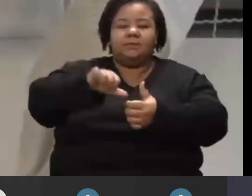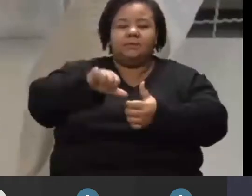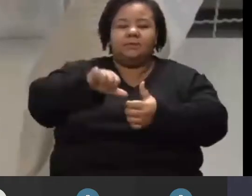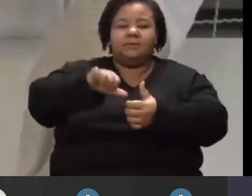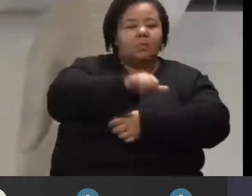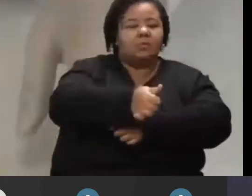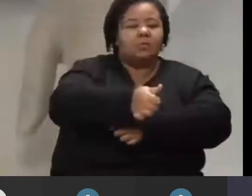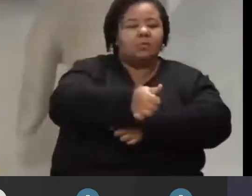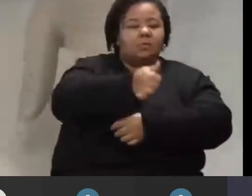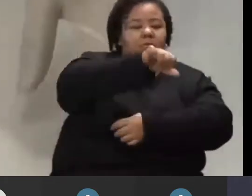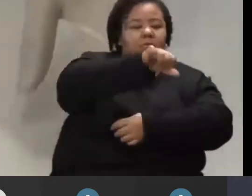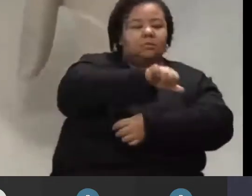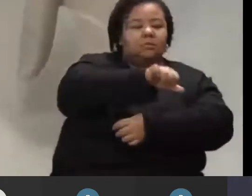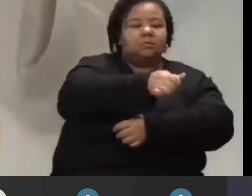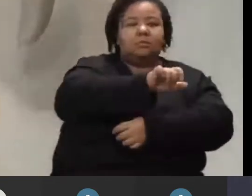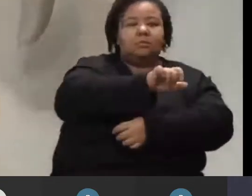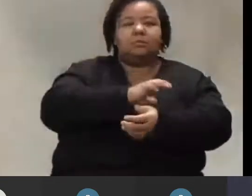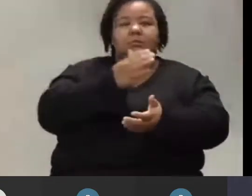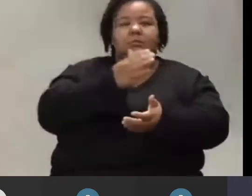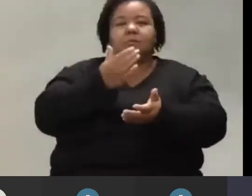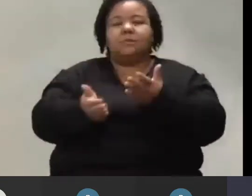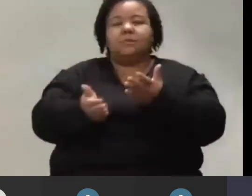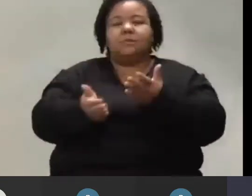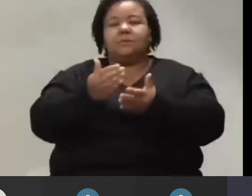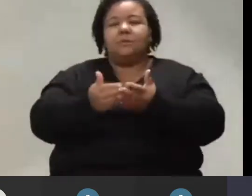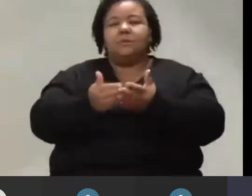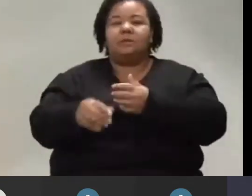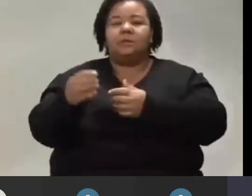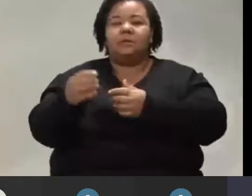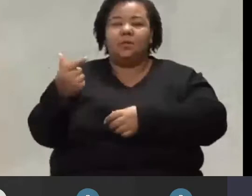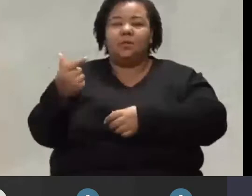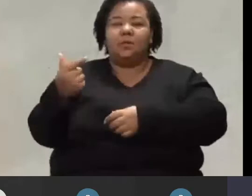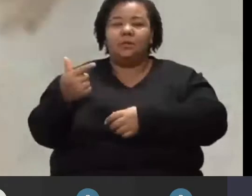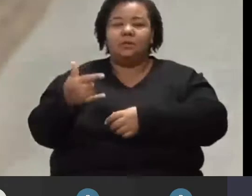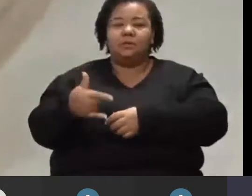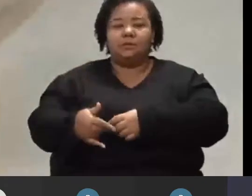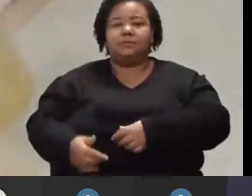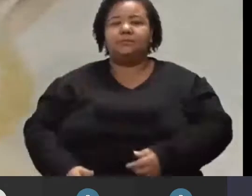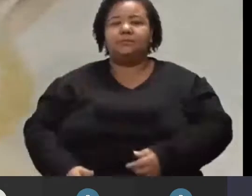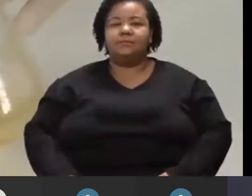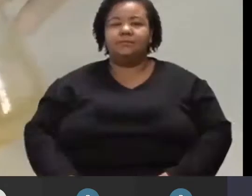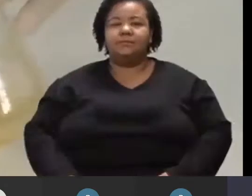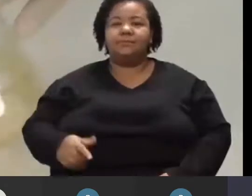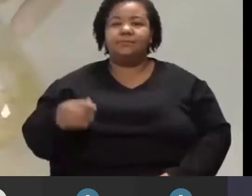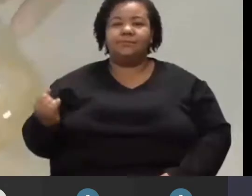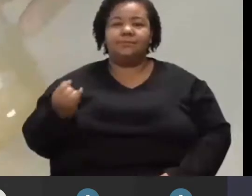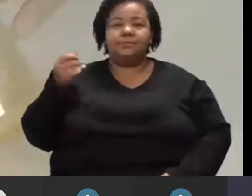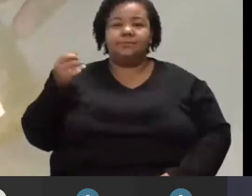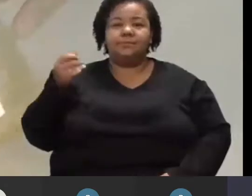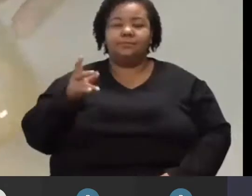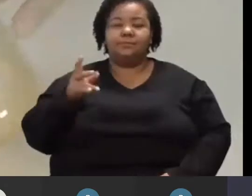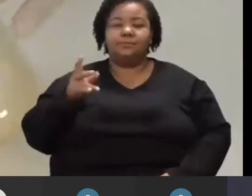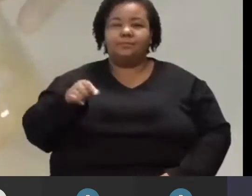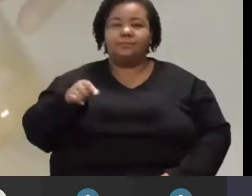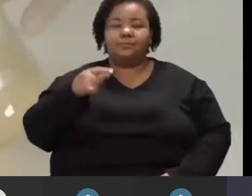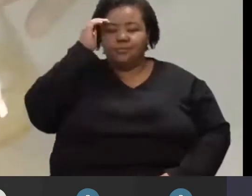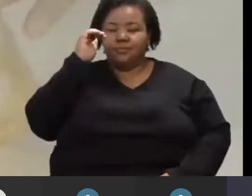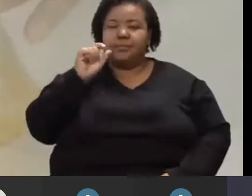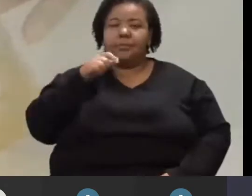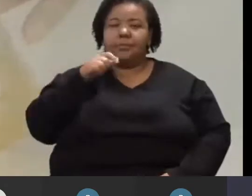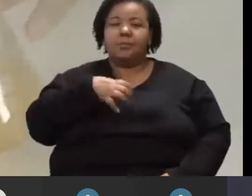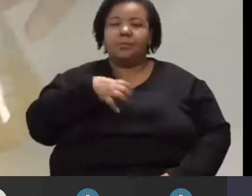vai perdendo quantidade de meio de cultura. Então, é muito importante sempre se atentar